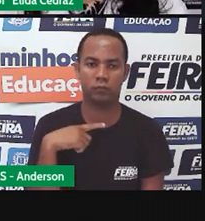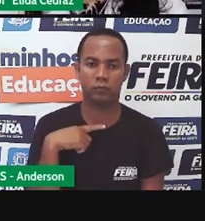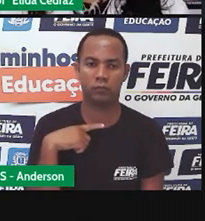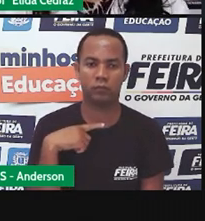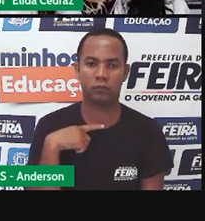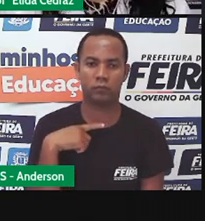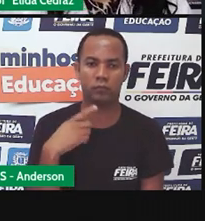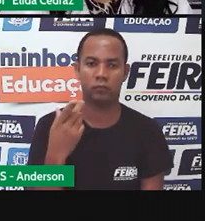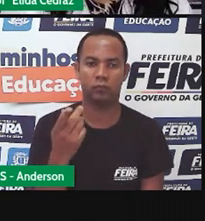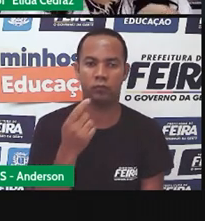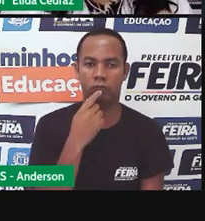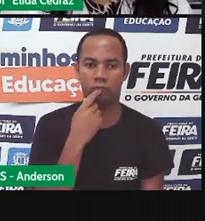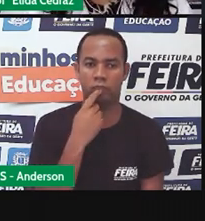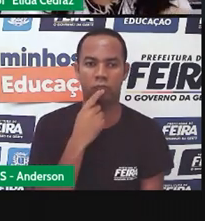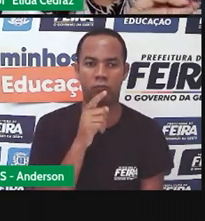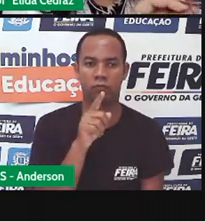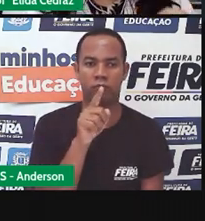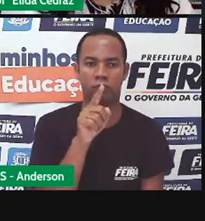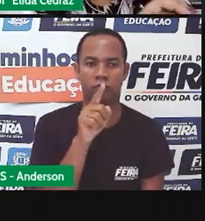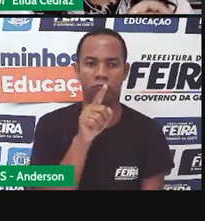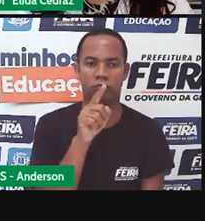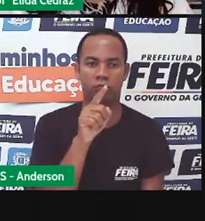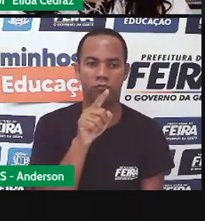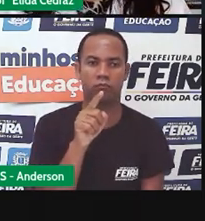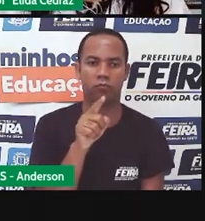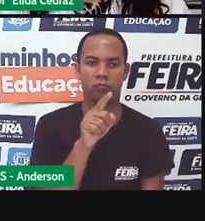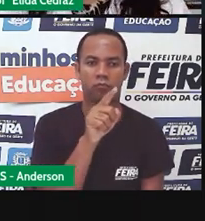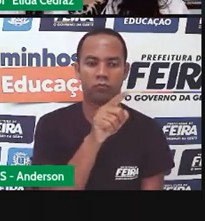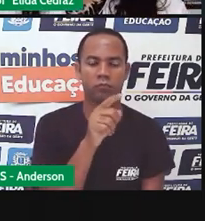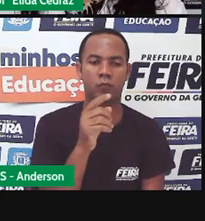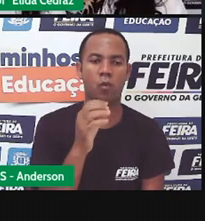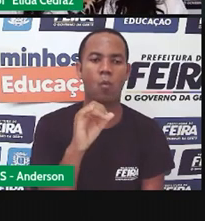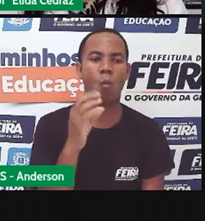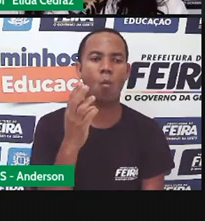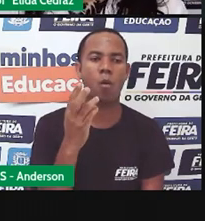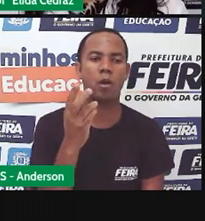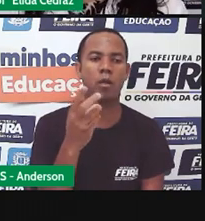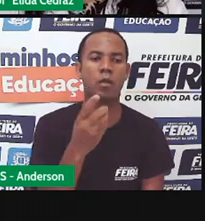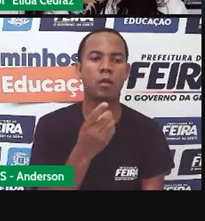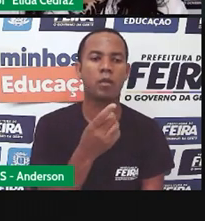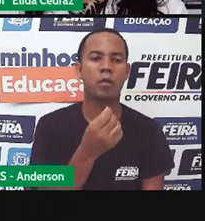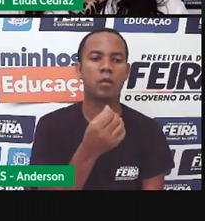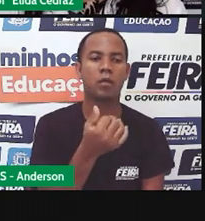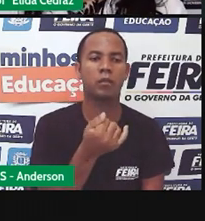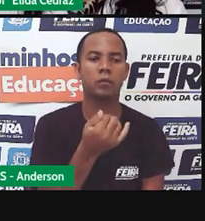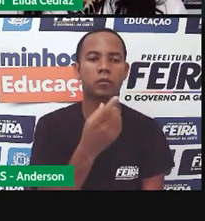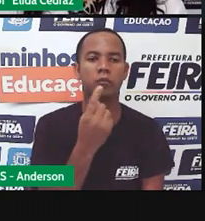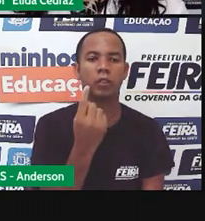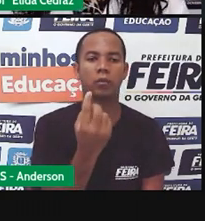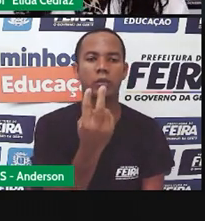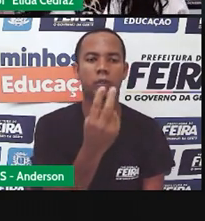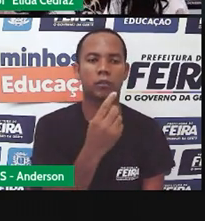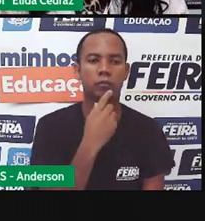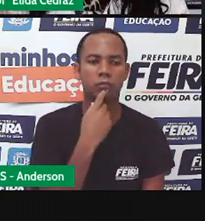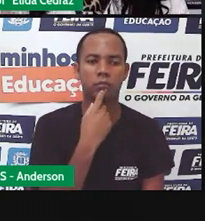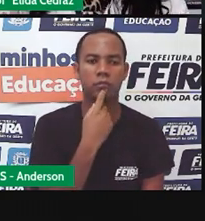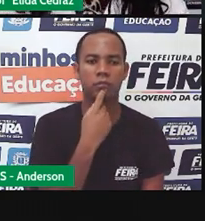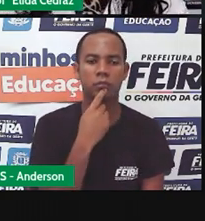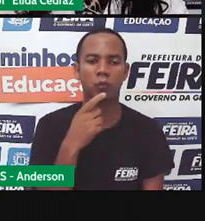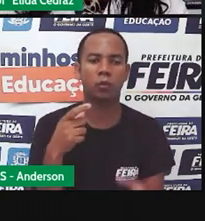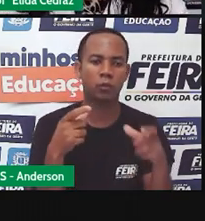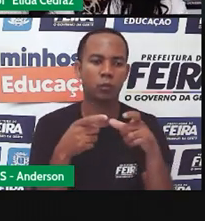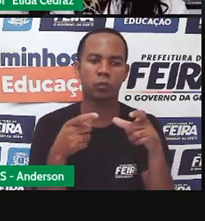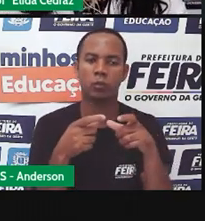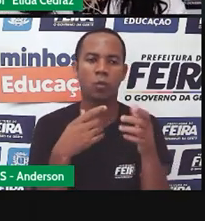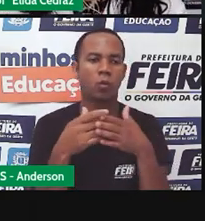figuras geométricas usadas para montar o trem. Vamos ver quantos círculos nós temos. E o tamanho